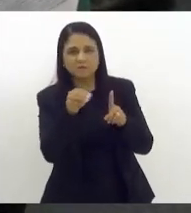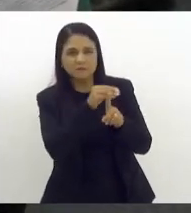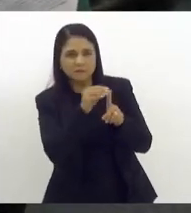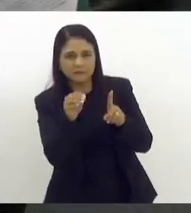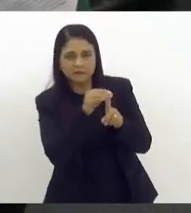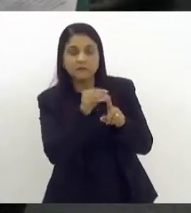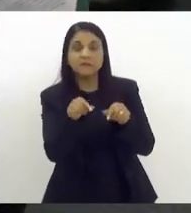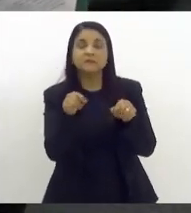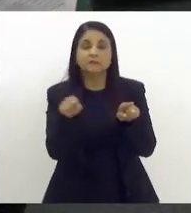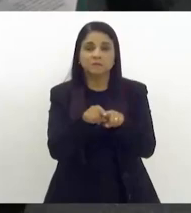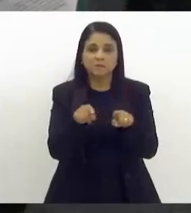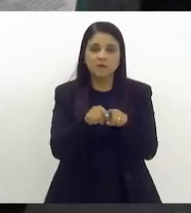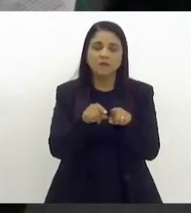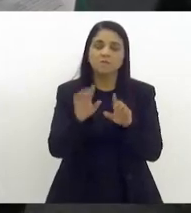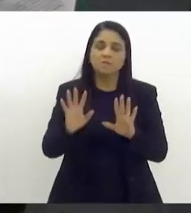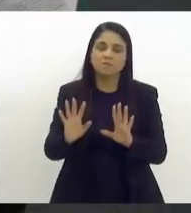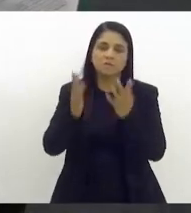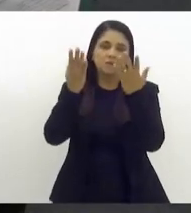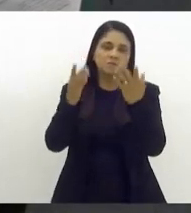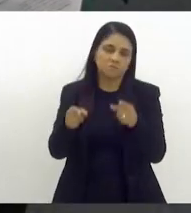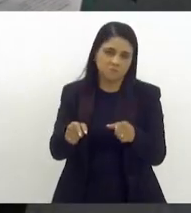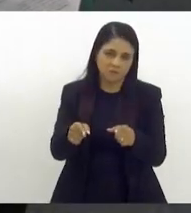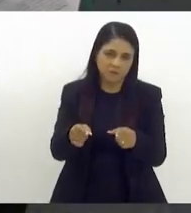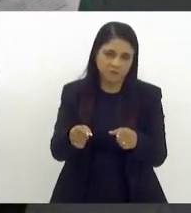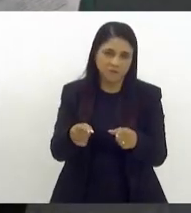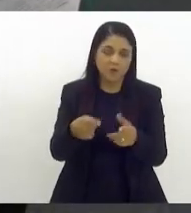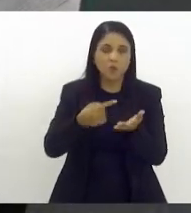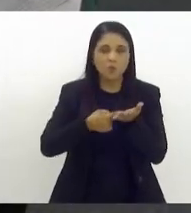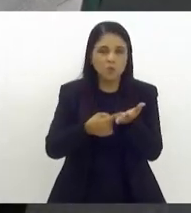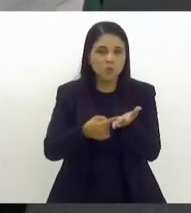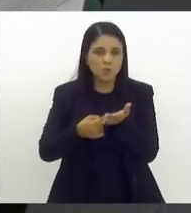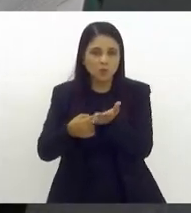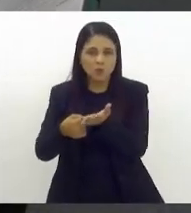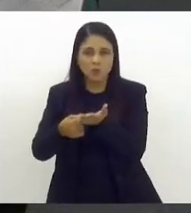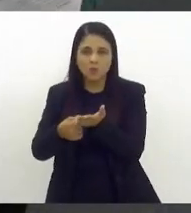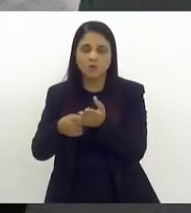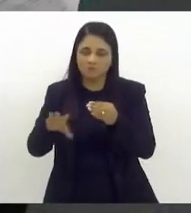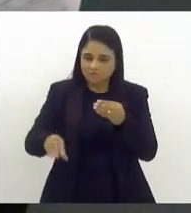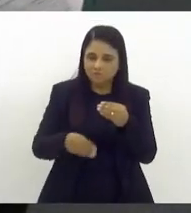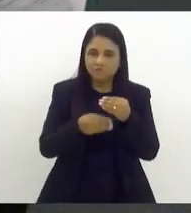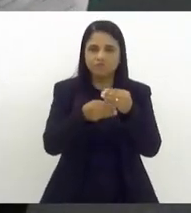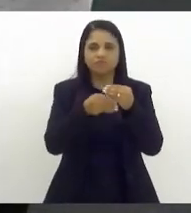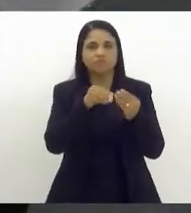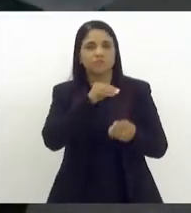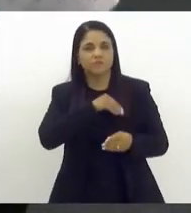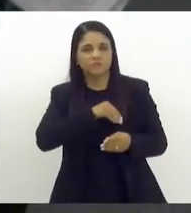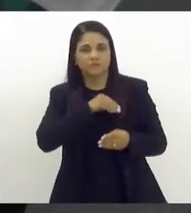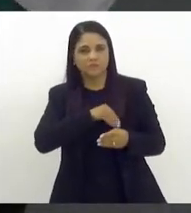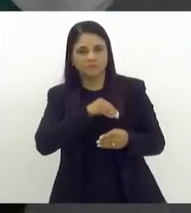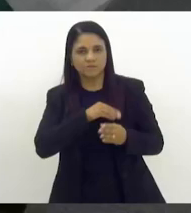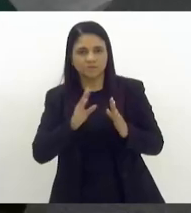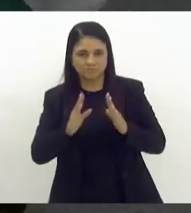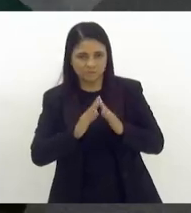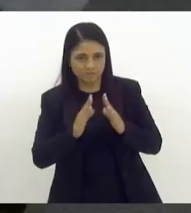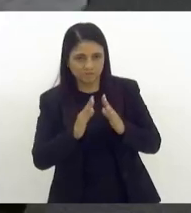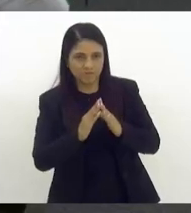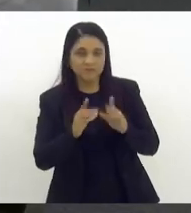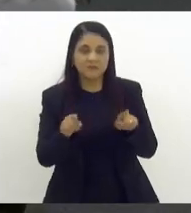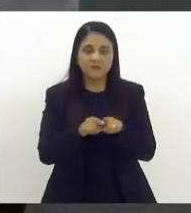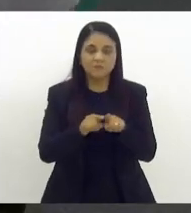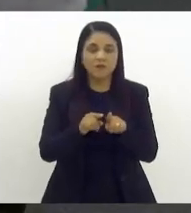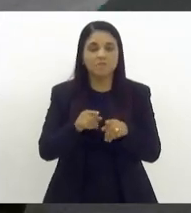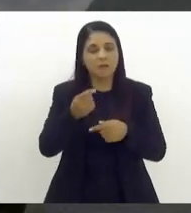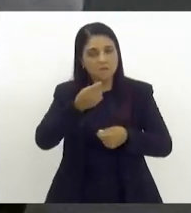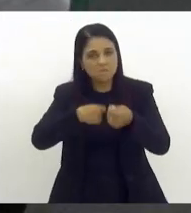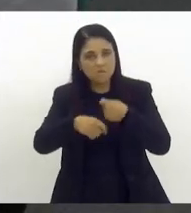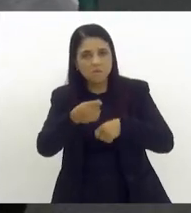para celebrar o cumprimento do complemento ao orçamento doméstico, mas também para colocá-las na rota da economia fluminense.